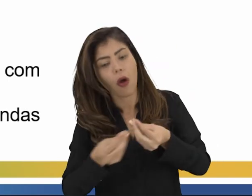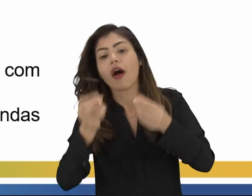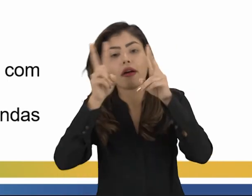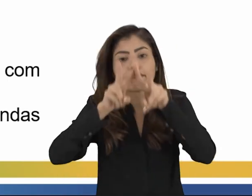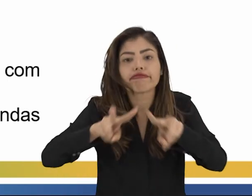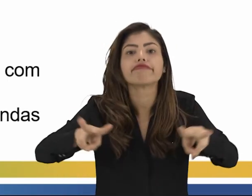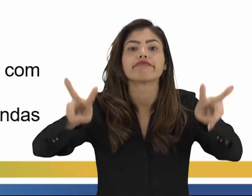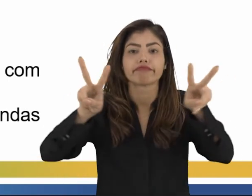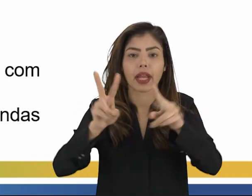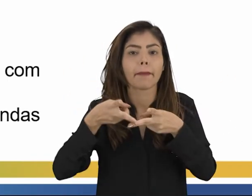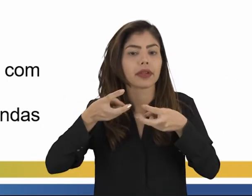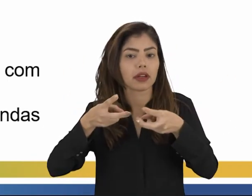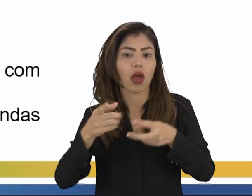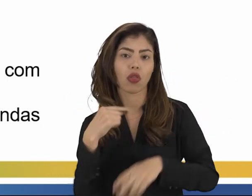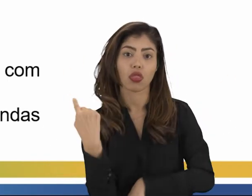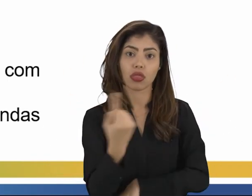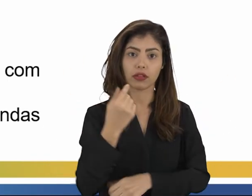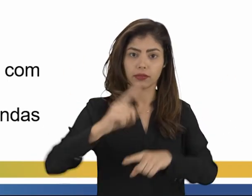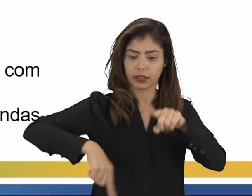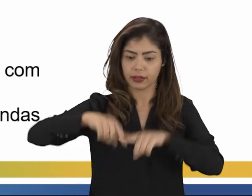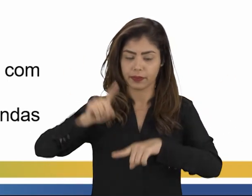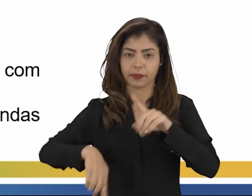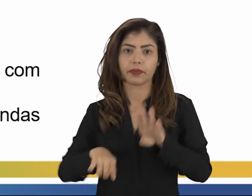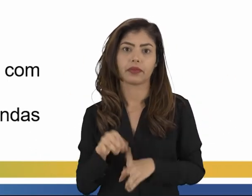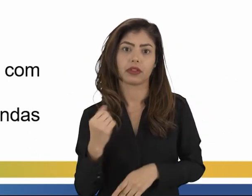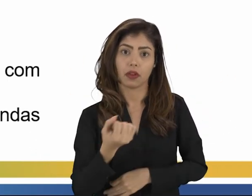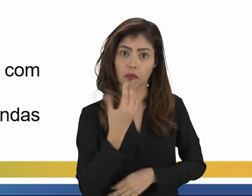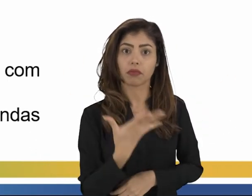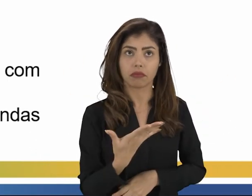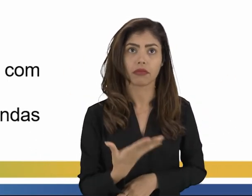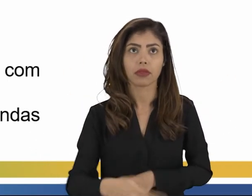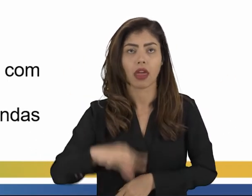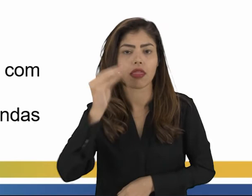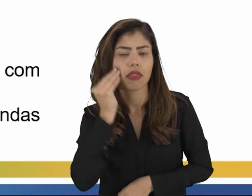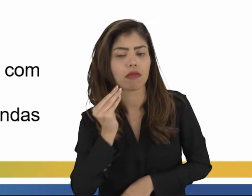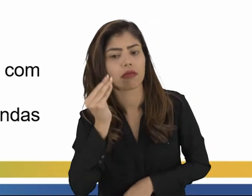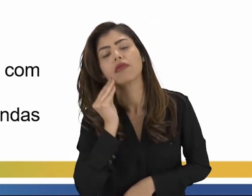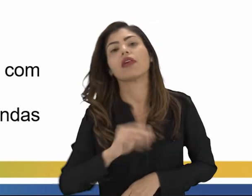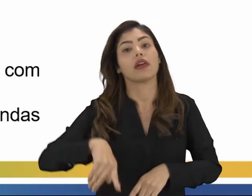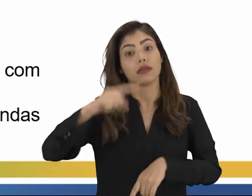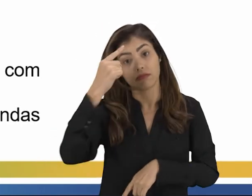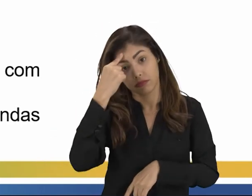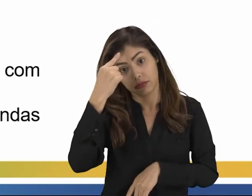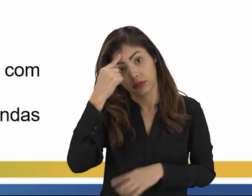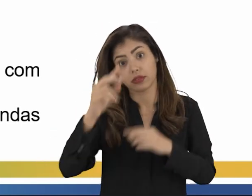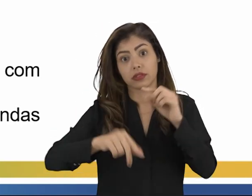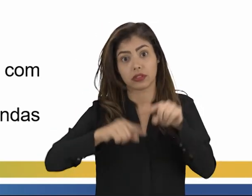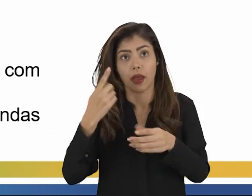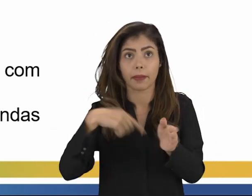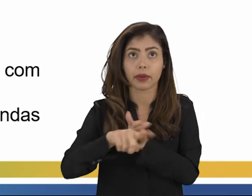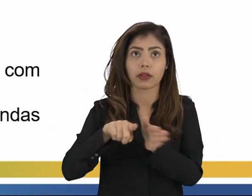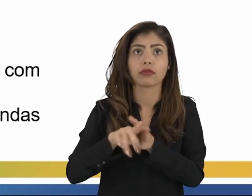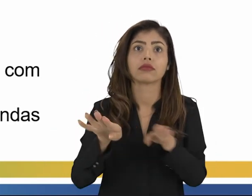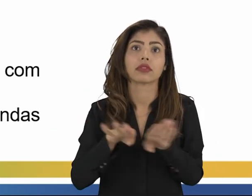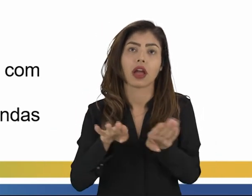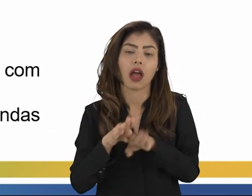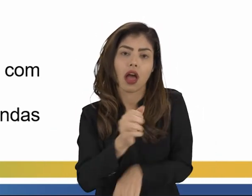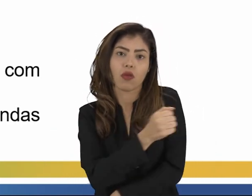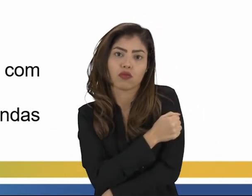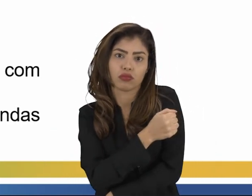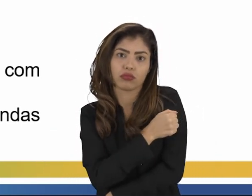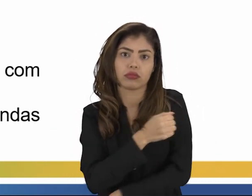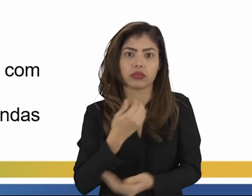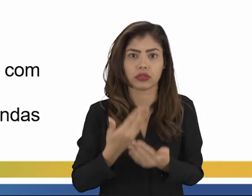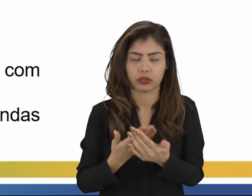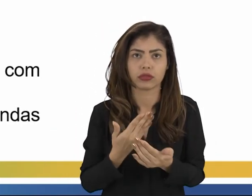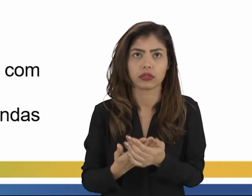em casa, como você pode estar verificando os nossos materiais. Então, é mais para você tentar entender os contextos das